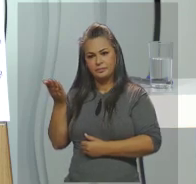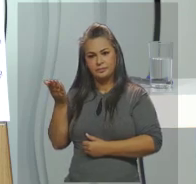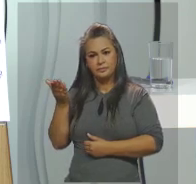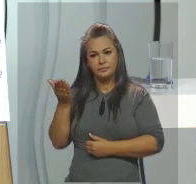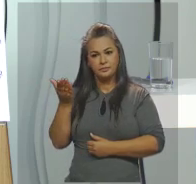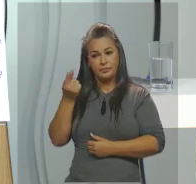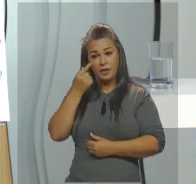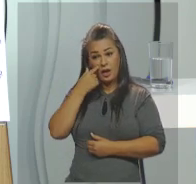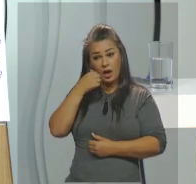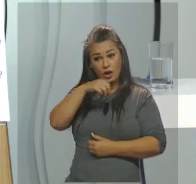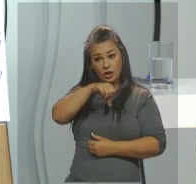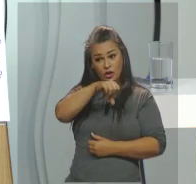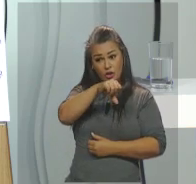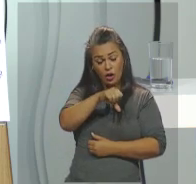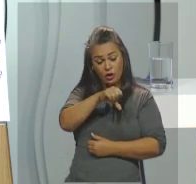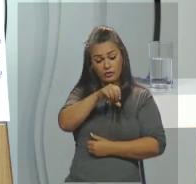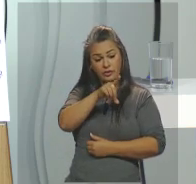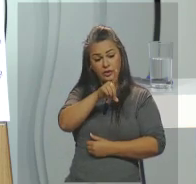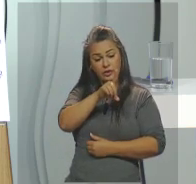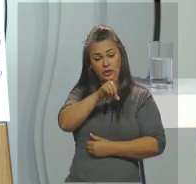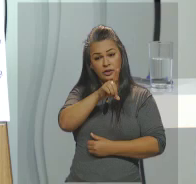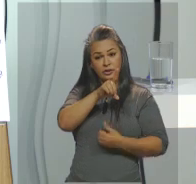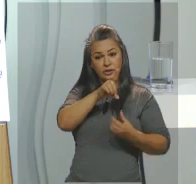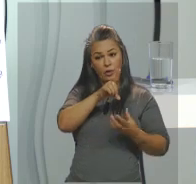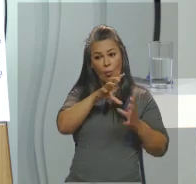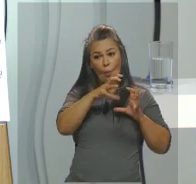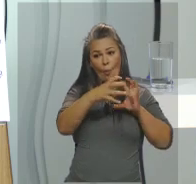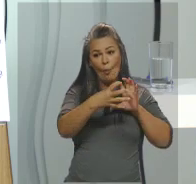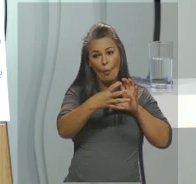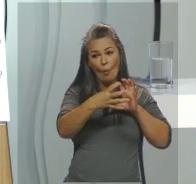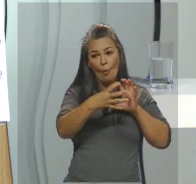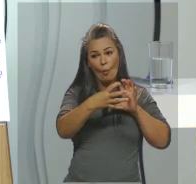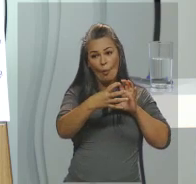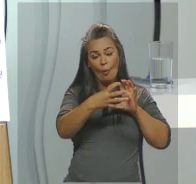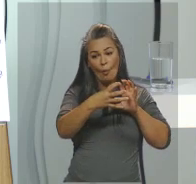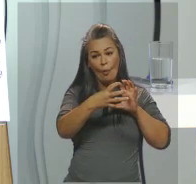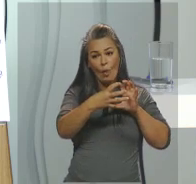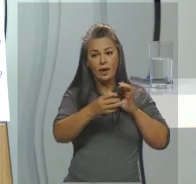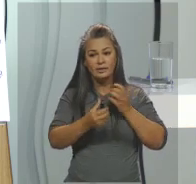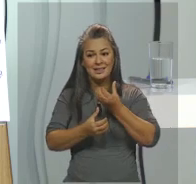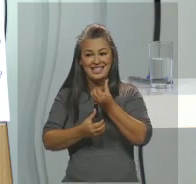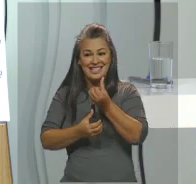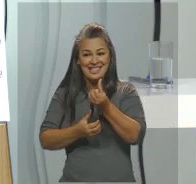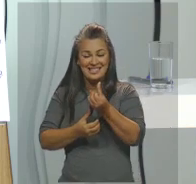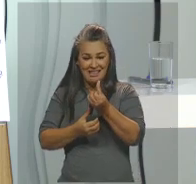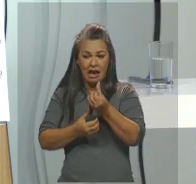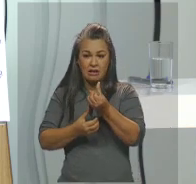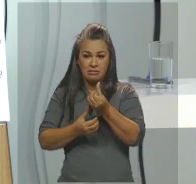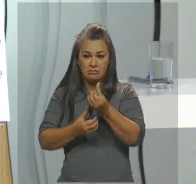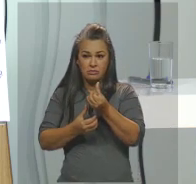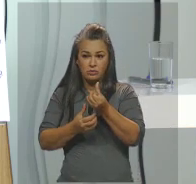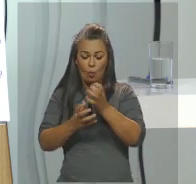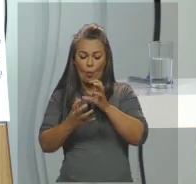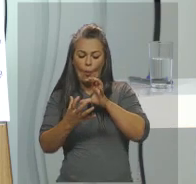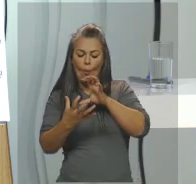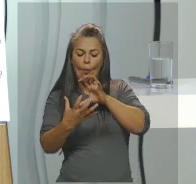discoide para 3 mais 3, 6 esféricas para